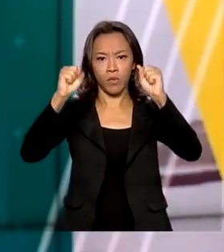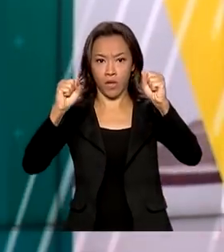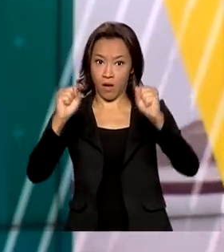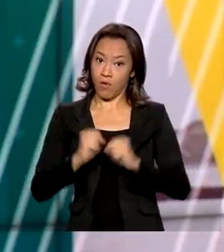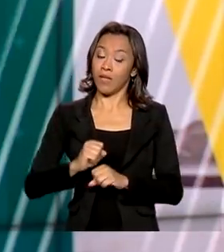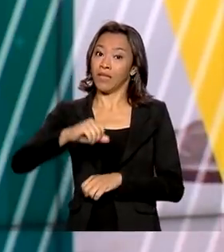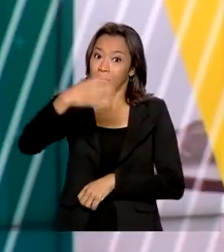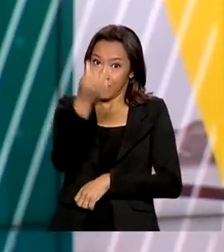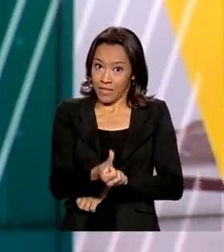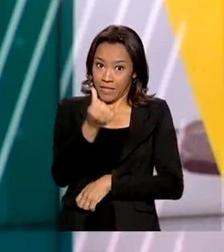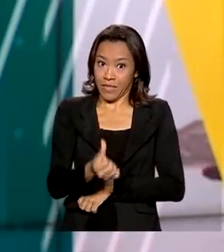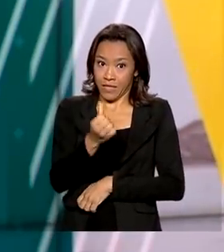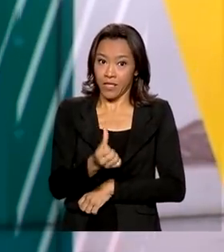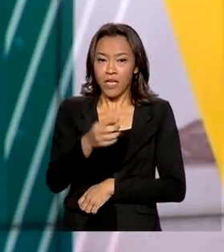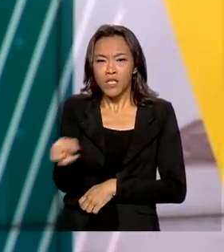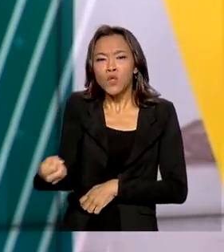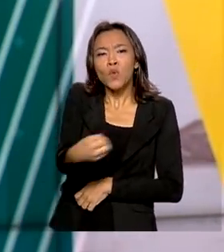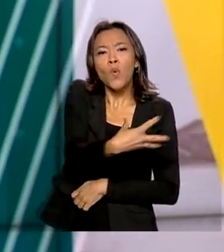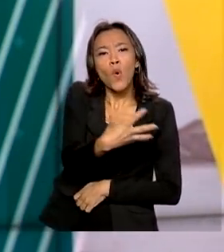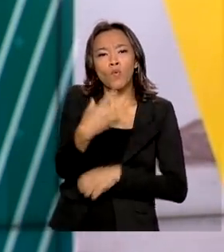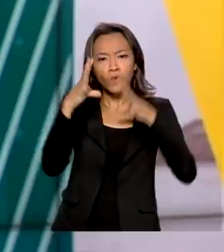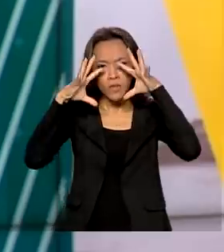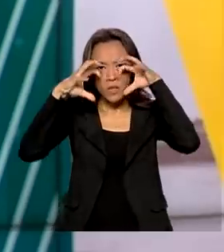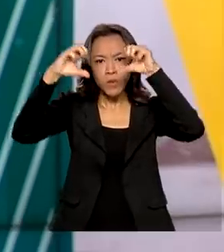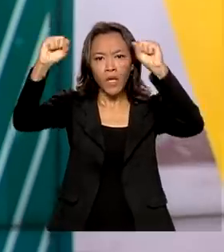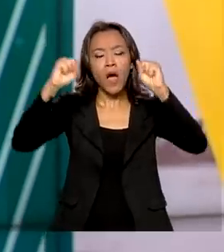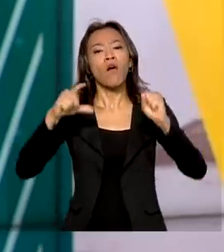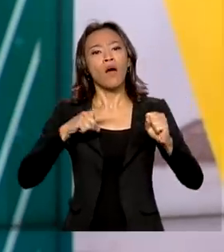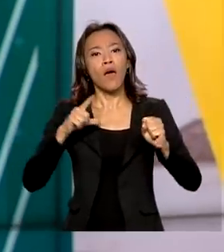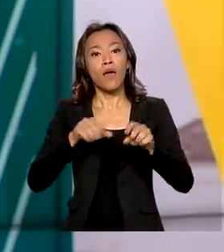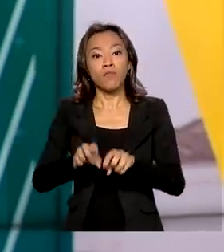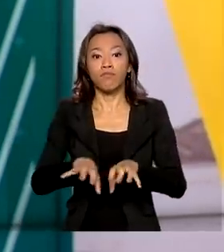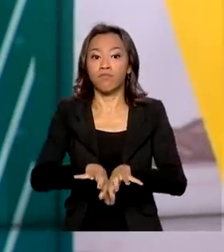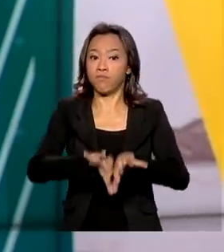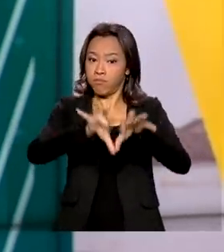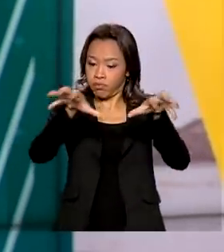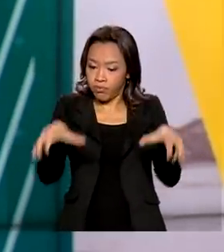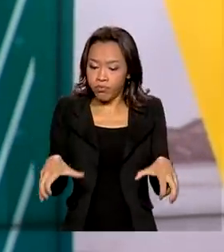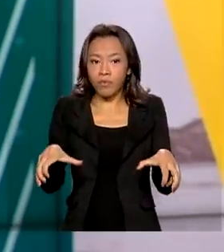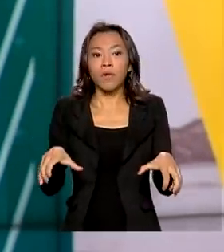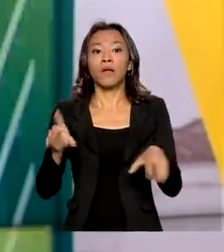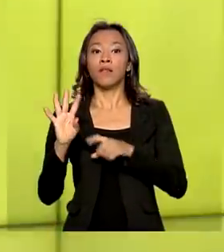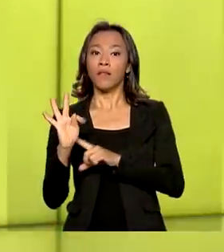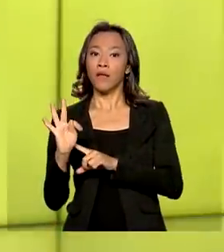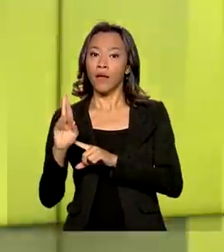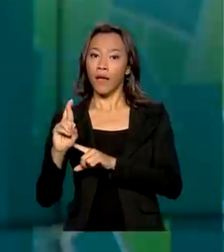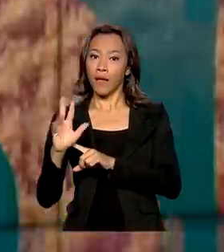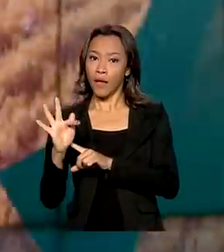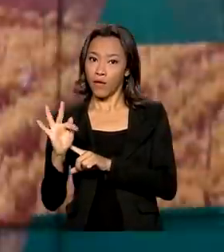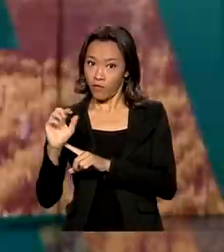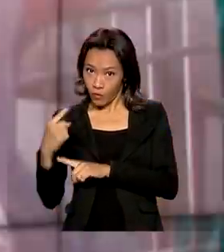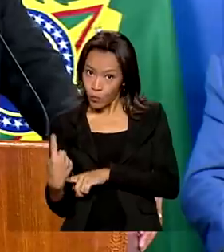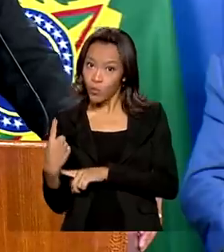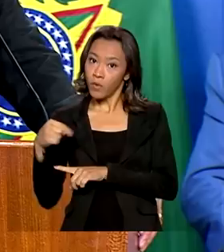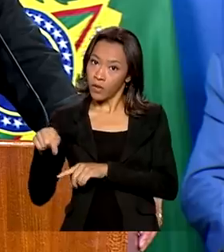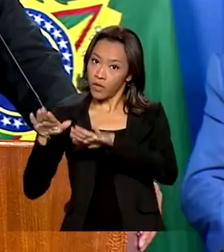Gerais. O novo tribunal terá origem a partir do desmembramento do TRF-1, que fica no Distrito Federal.